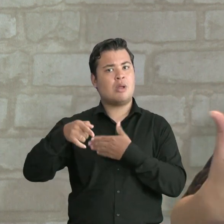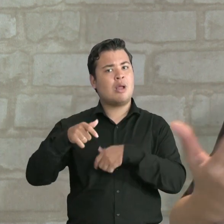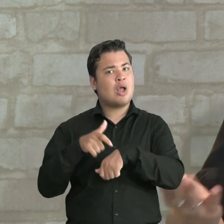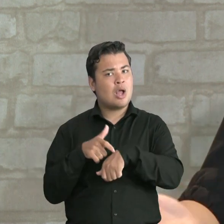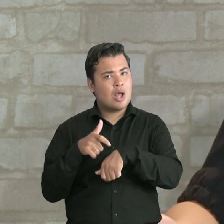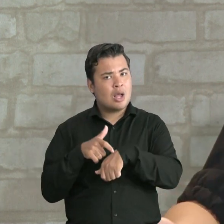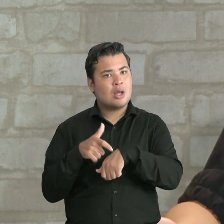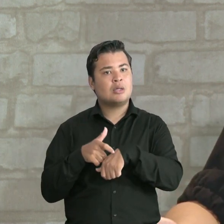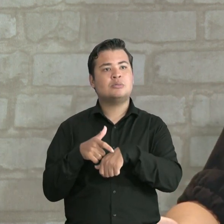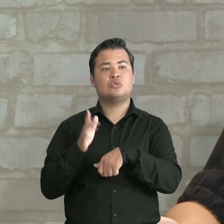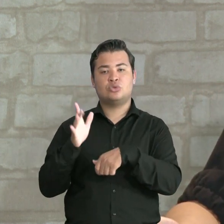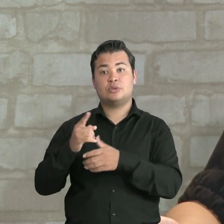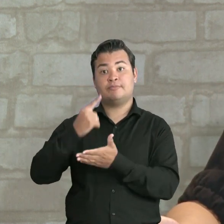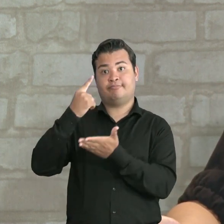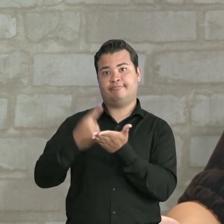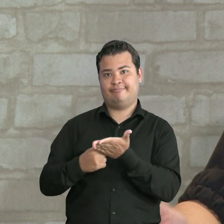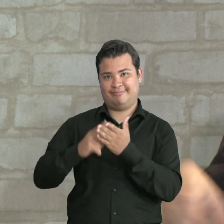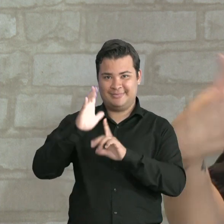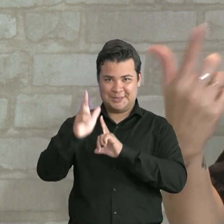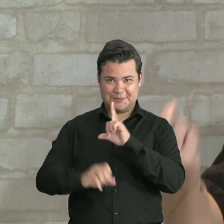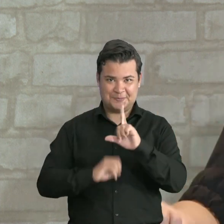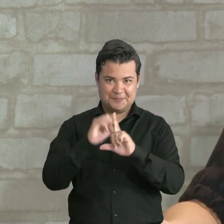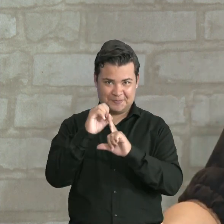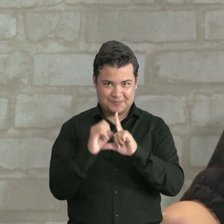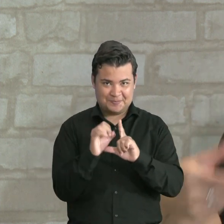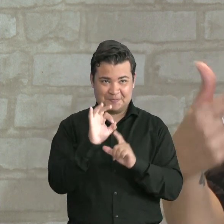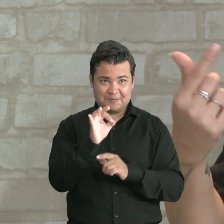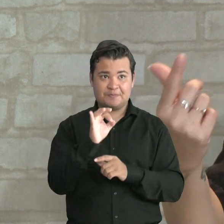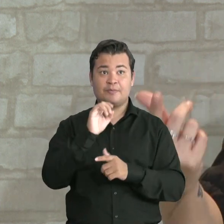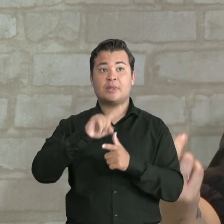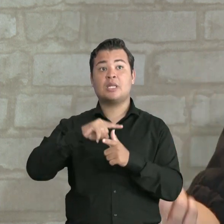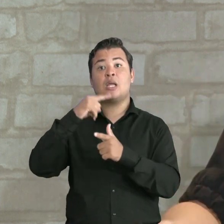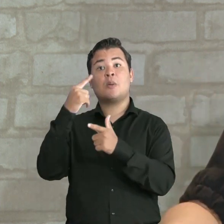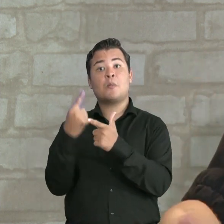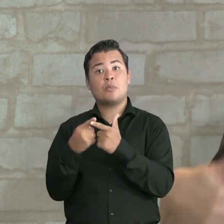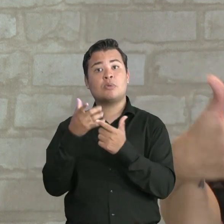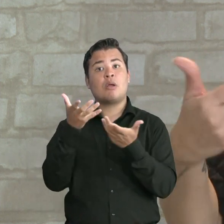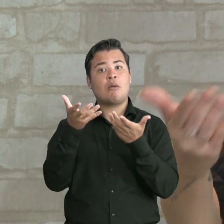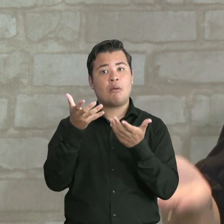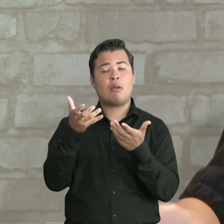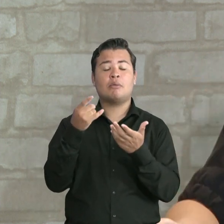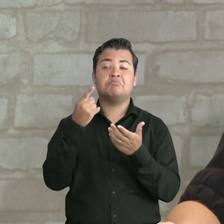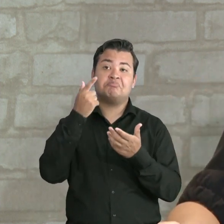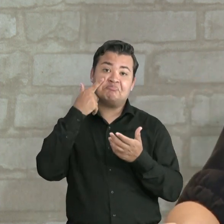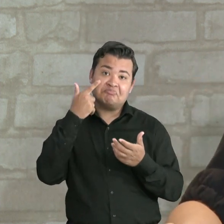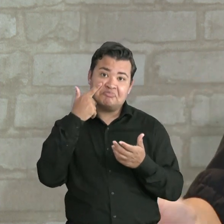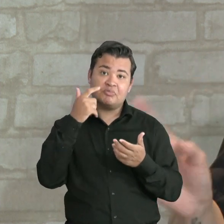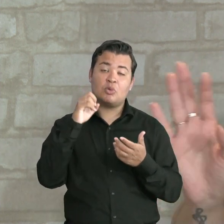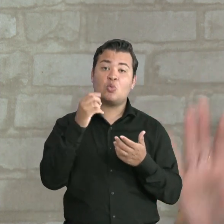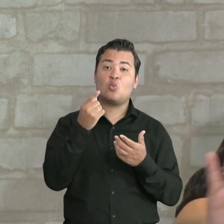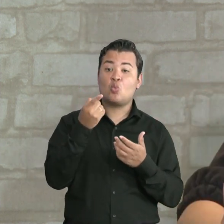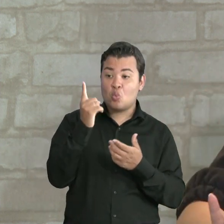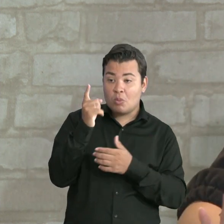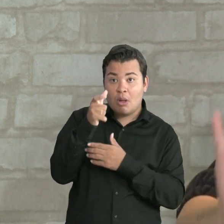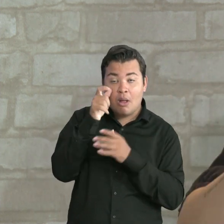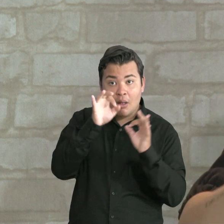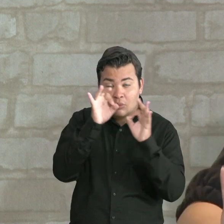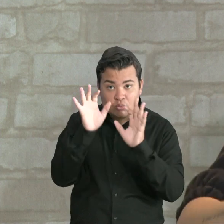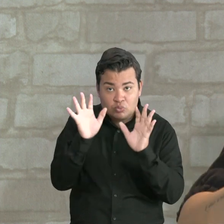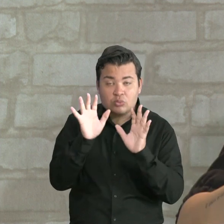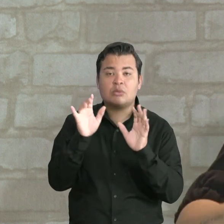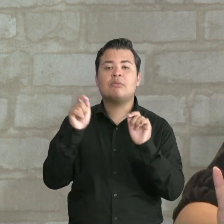horário convencional do Mundo UFG. E depois, se você quiser ver, ou se não der para assistir a 1h, tem outra